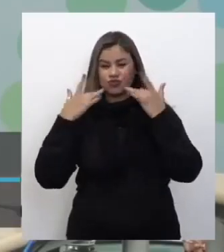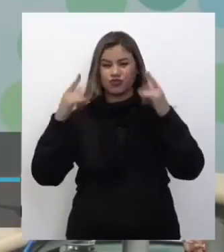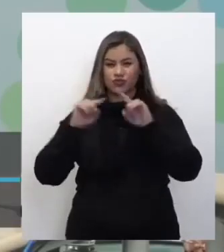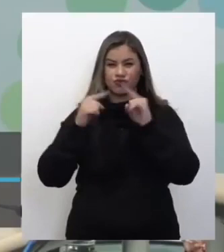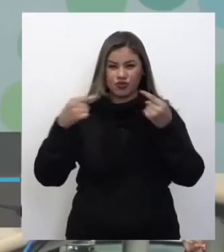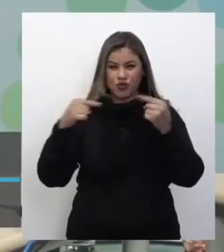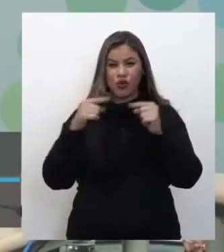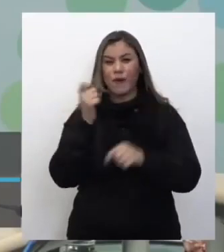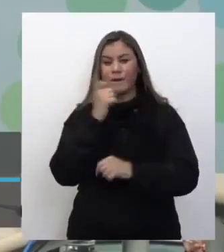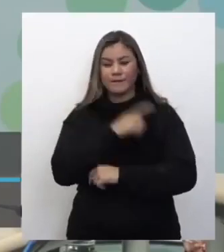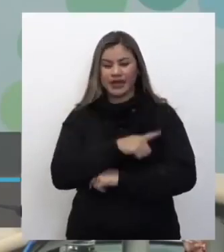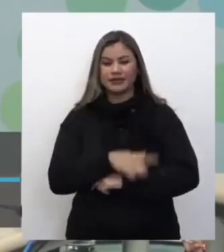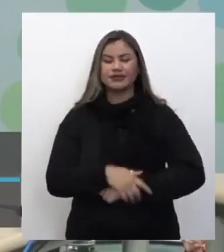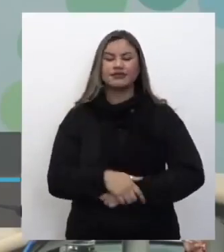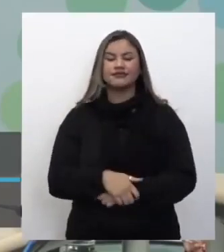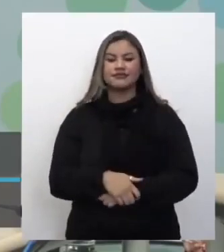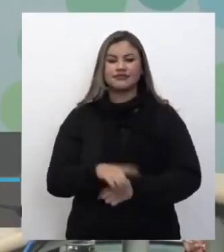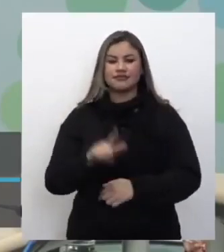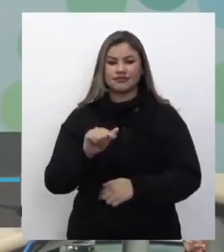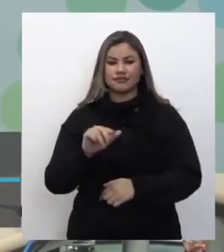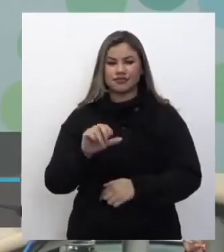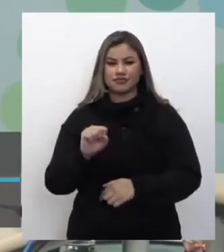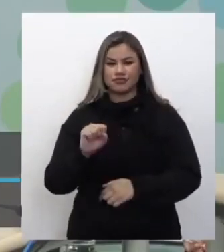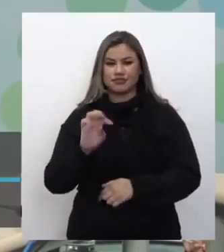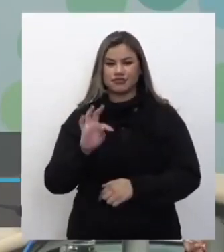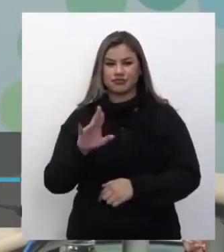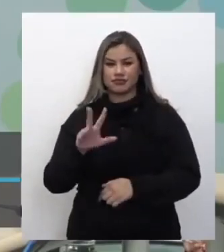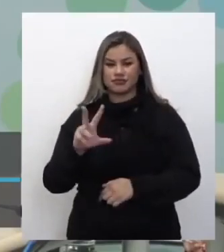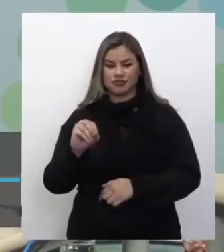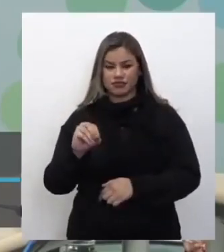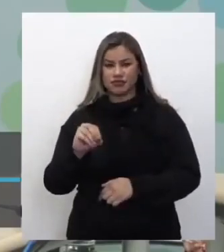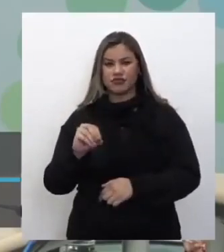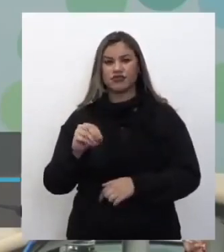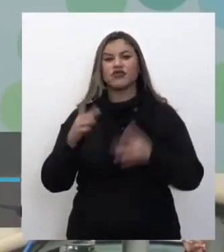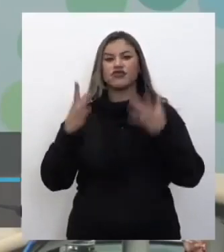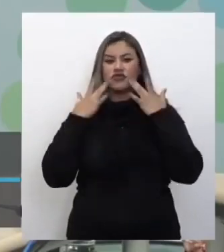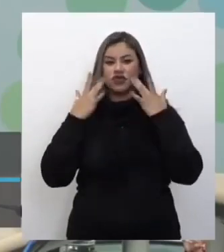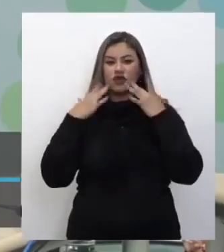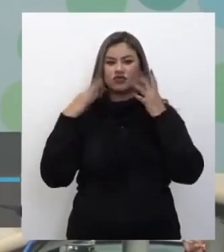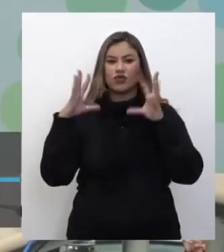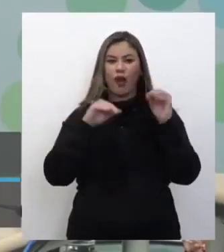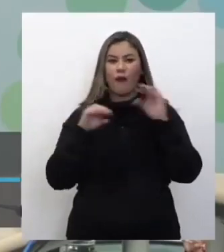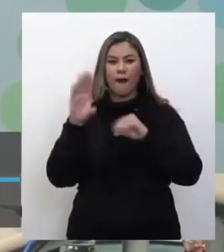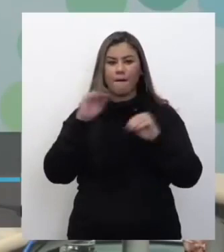O Gustavo, o teatro de sombras e de fantoches.